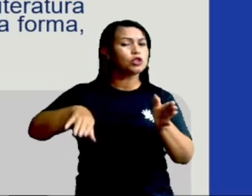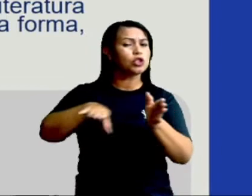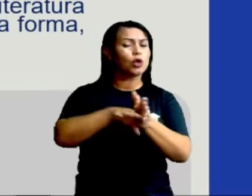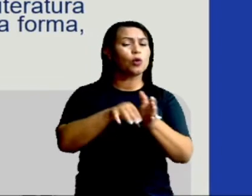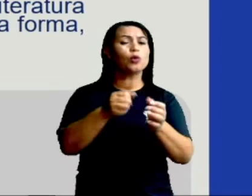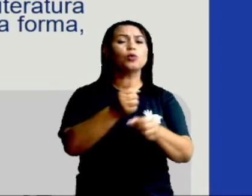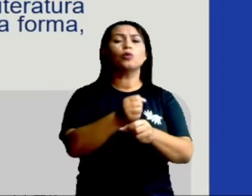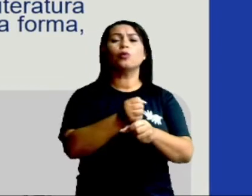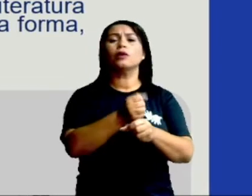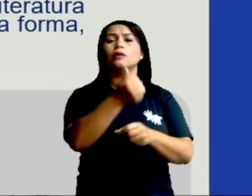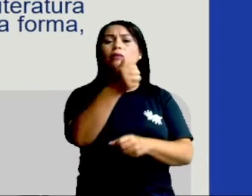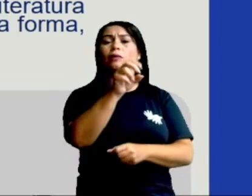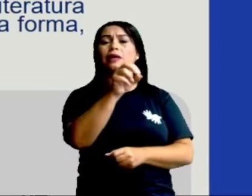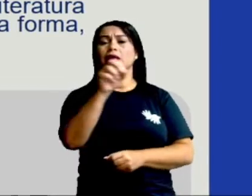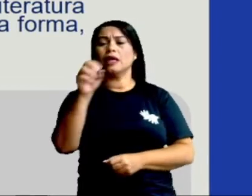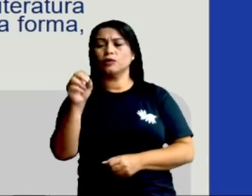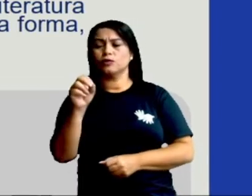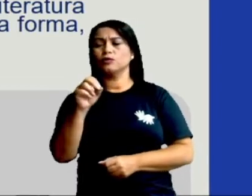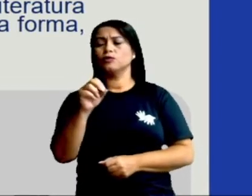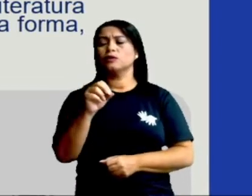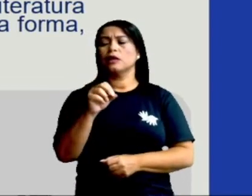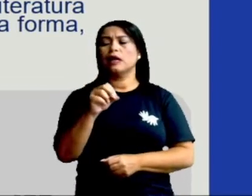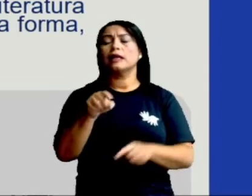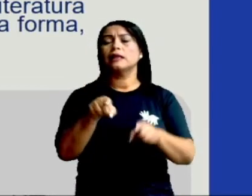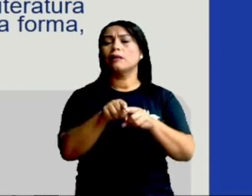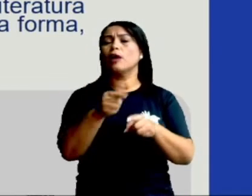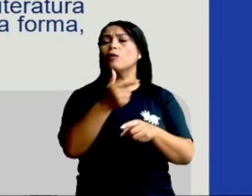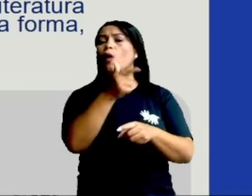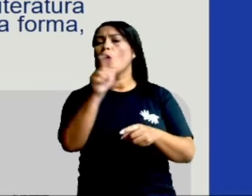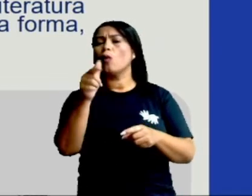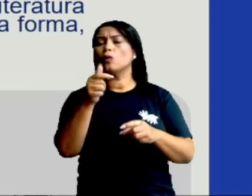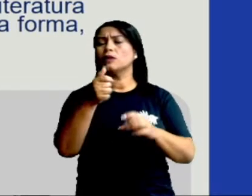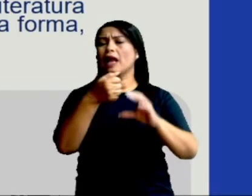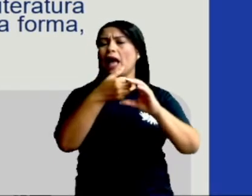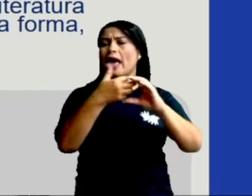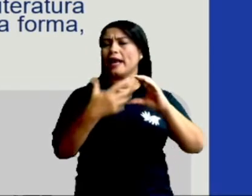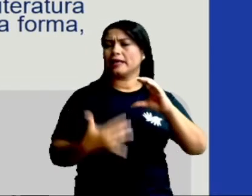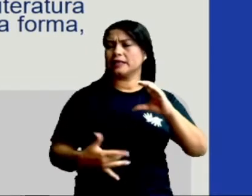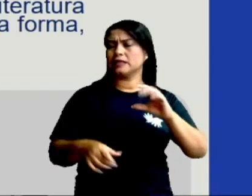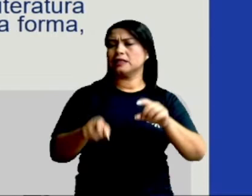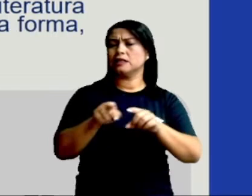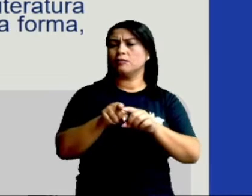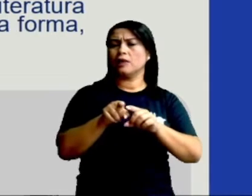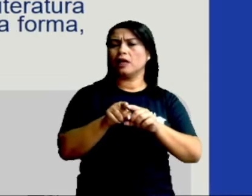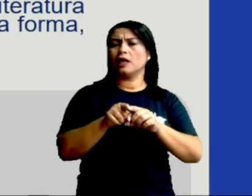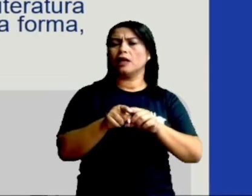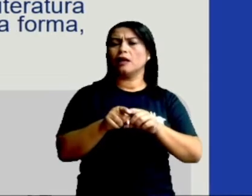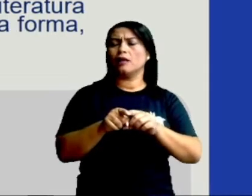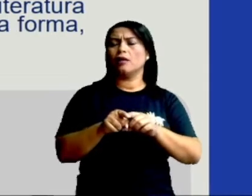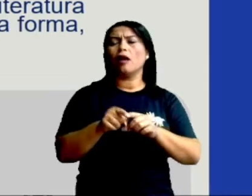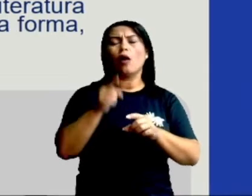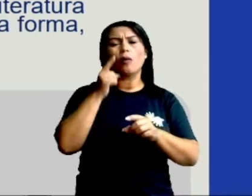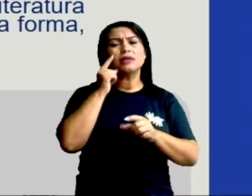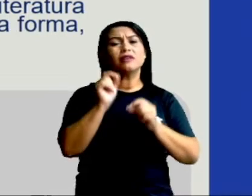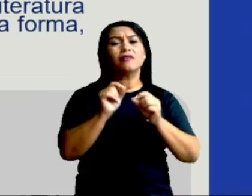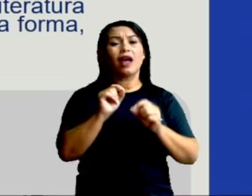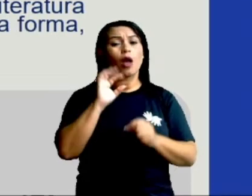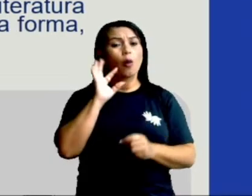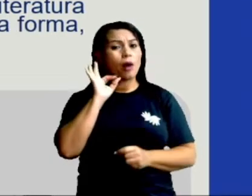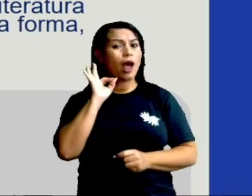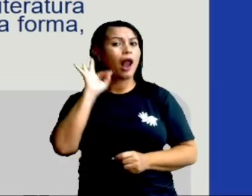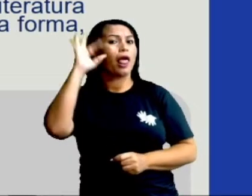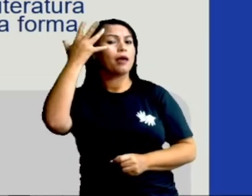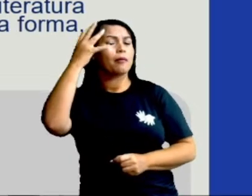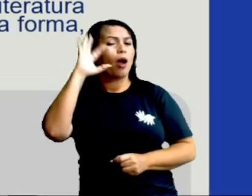lá em 1500 a outra característica bem peculiar dessa região em relação ao clima